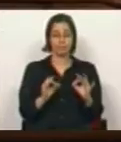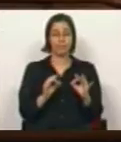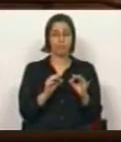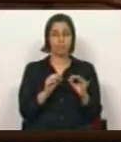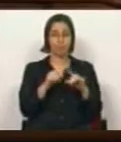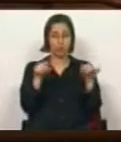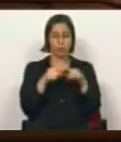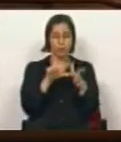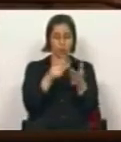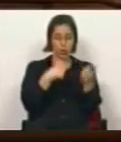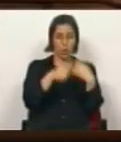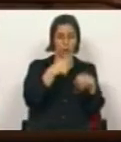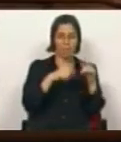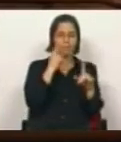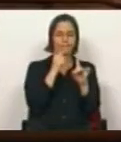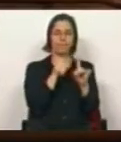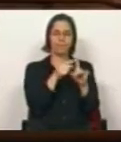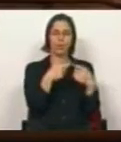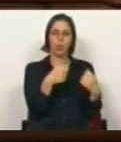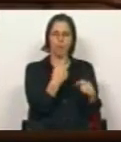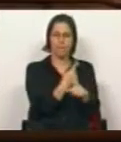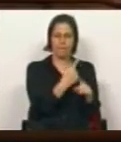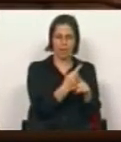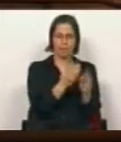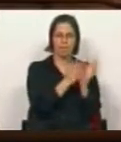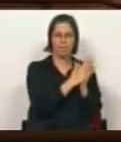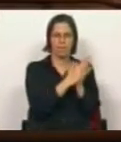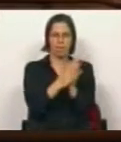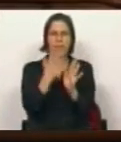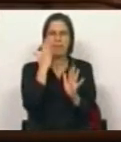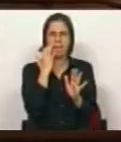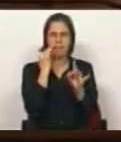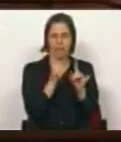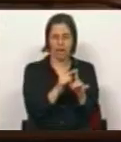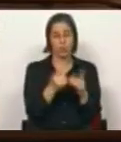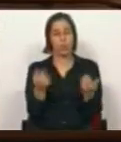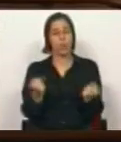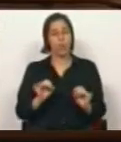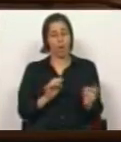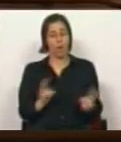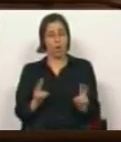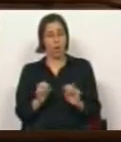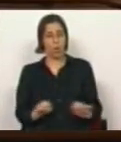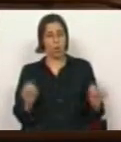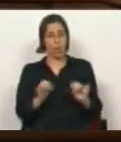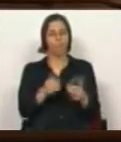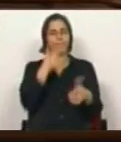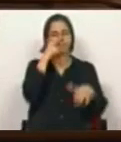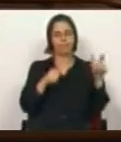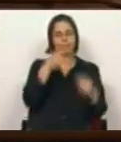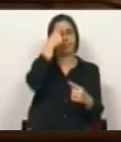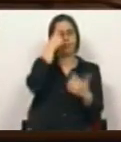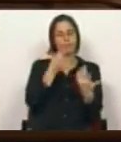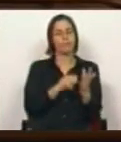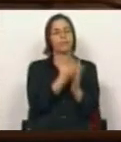estabelecimentos comerciais continuam a ser um centro de consumo e de acumulação de plástico. Por falta de alternativas, os consumidores